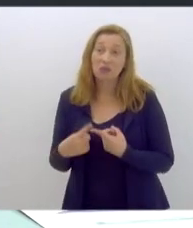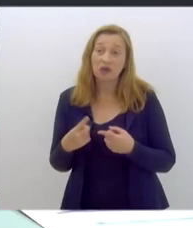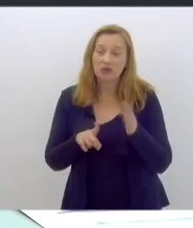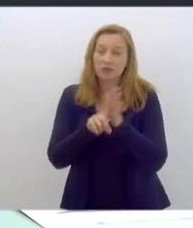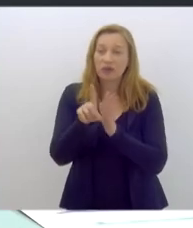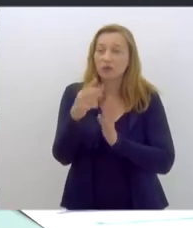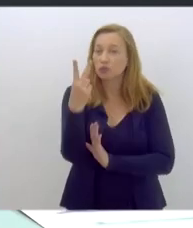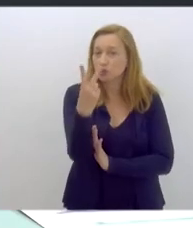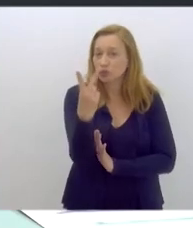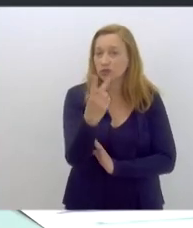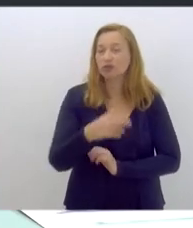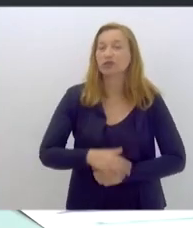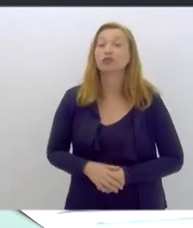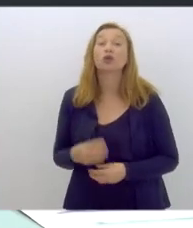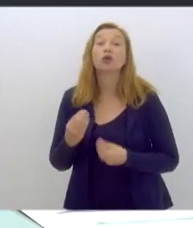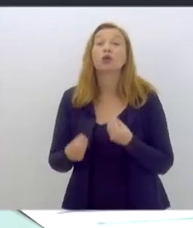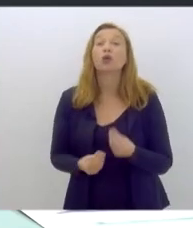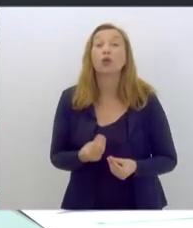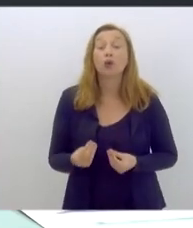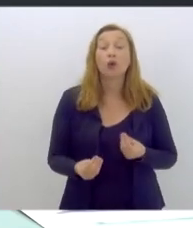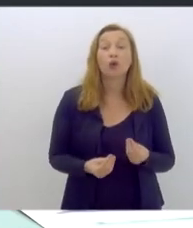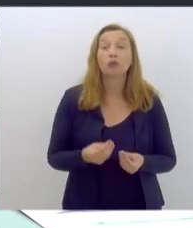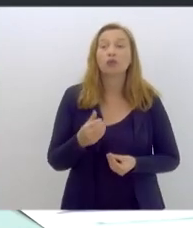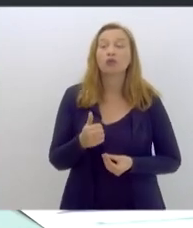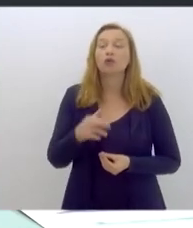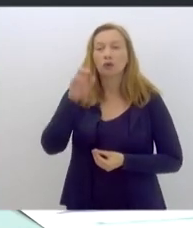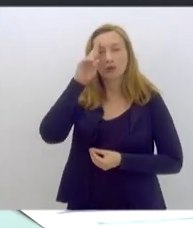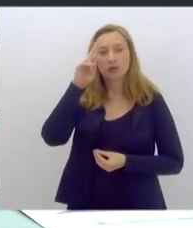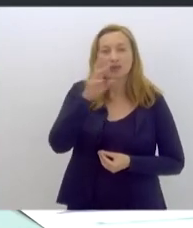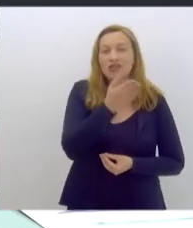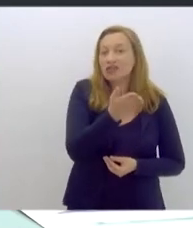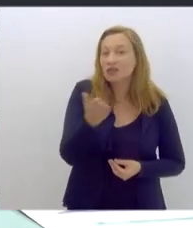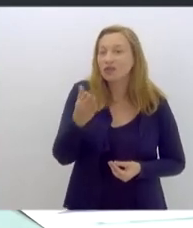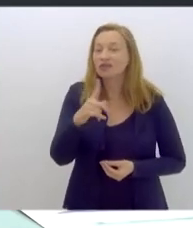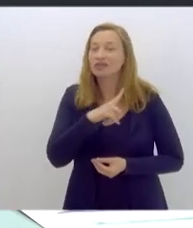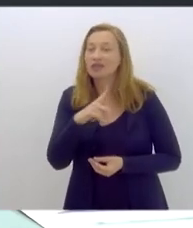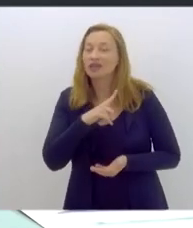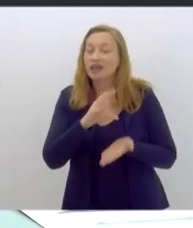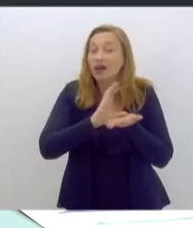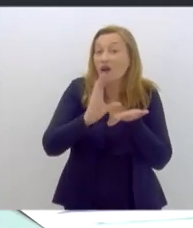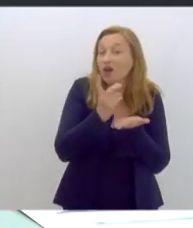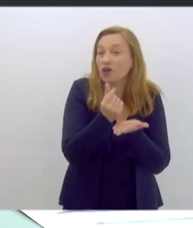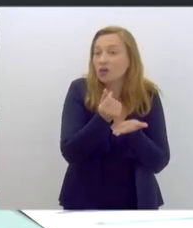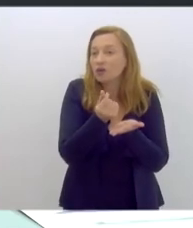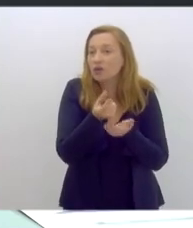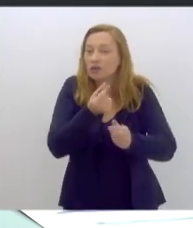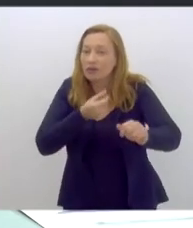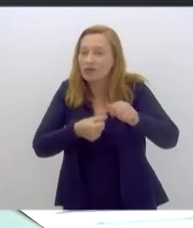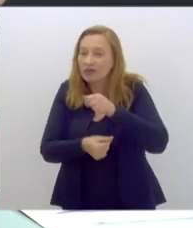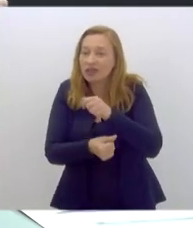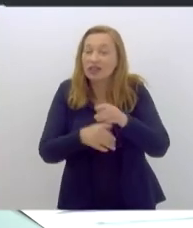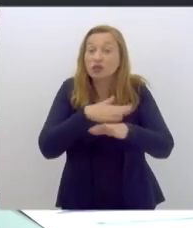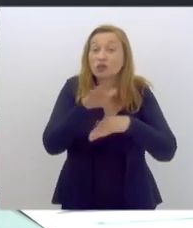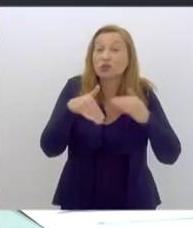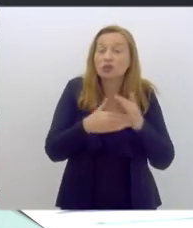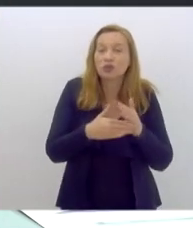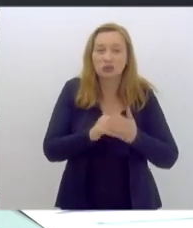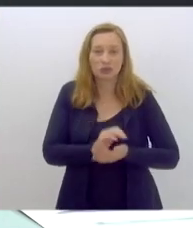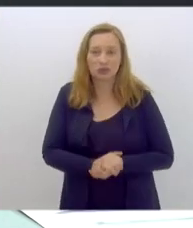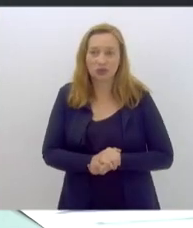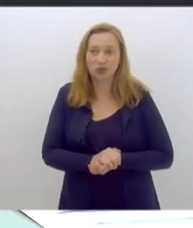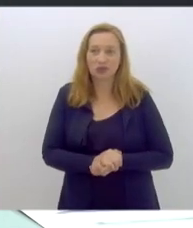para os dois como os senhores terão recursos para financiar todos os auxílios